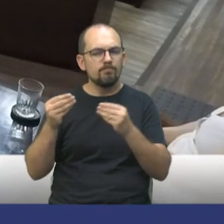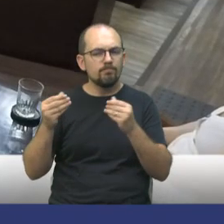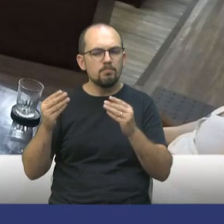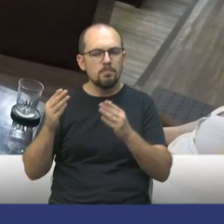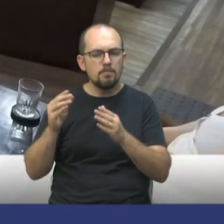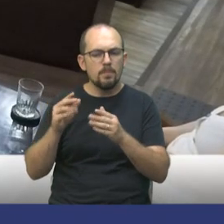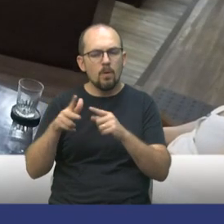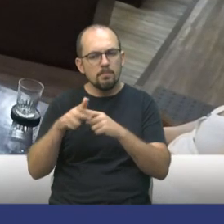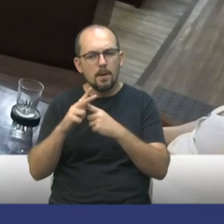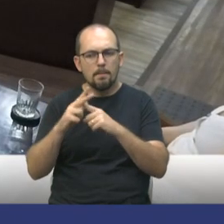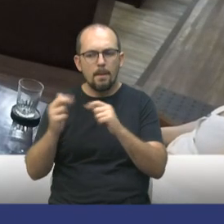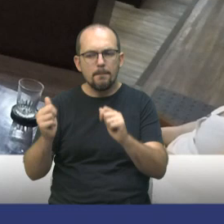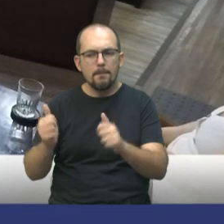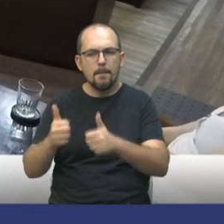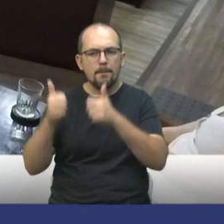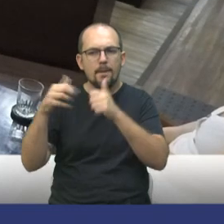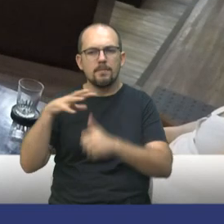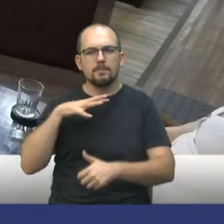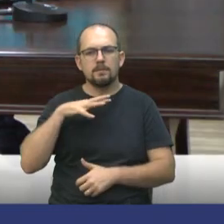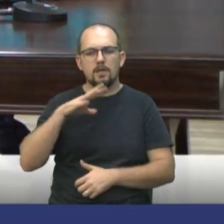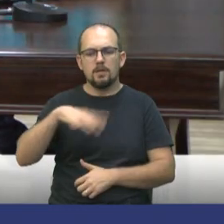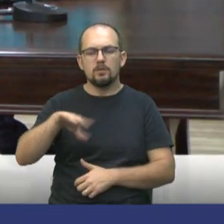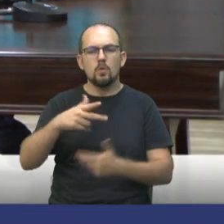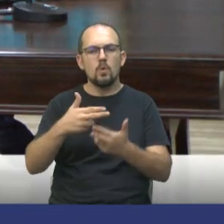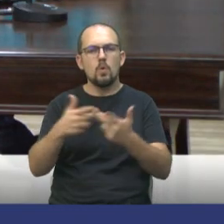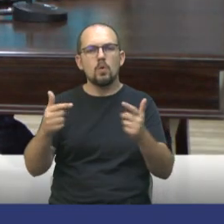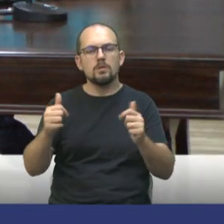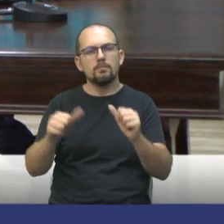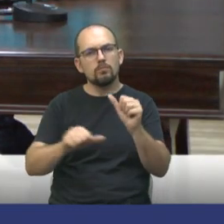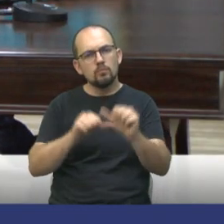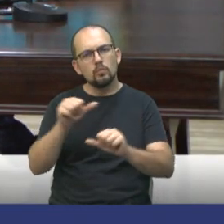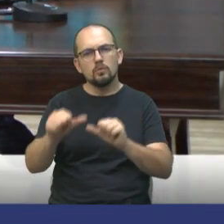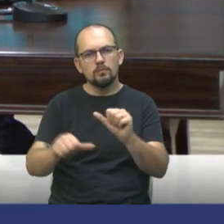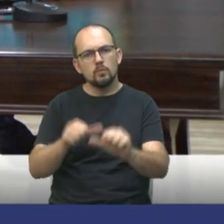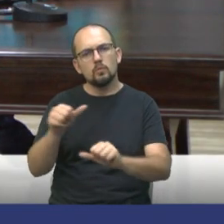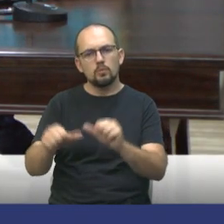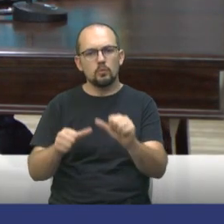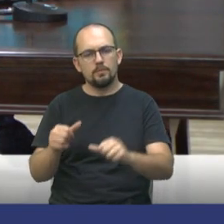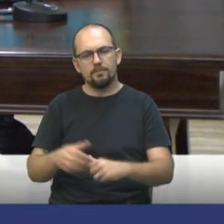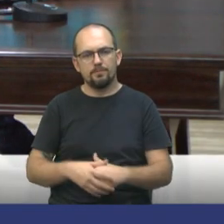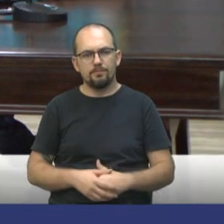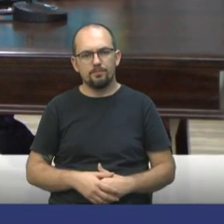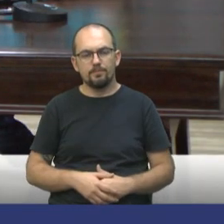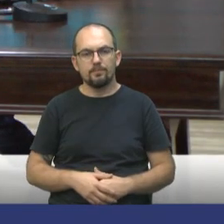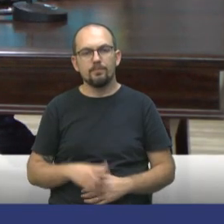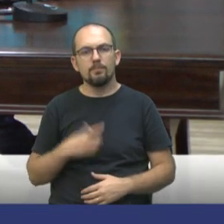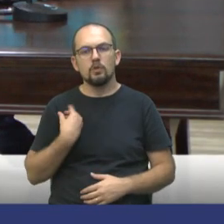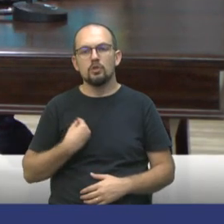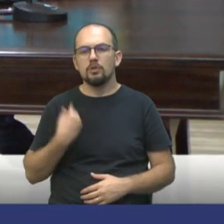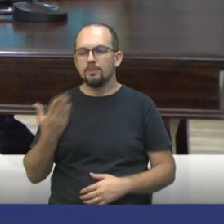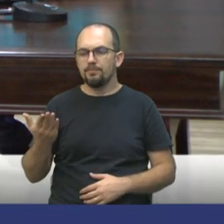da cidade para que as coisas mudem. Tenho aqui a presença